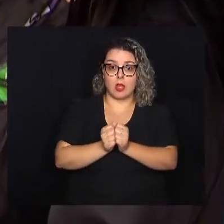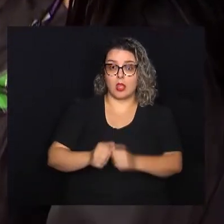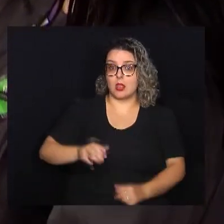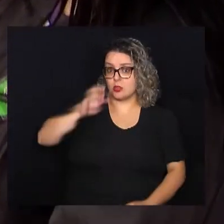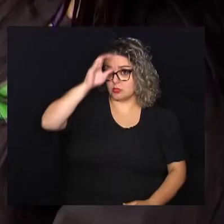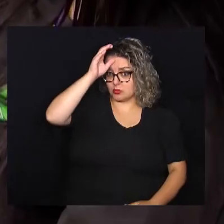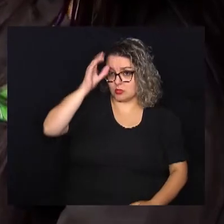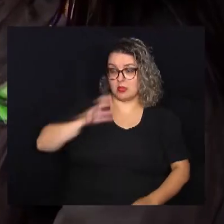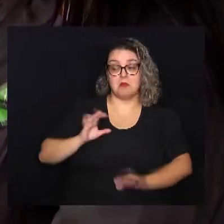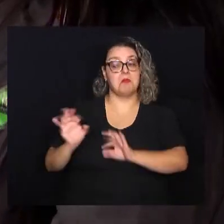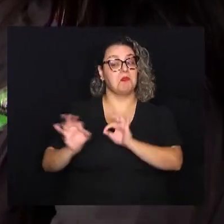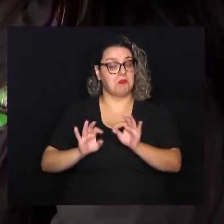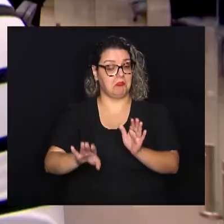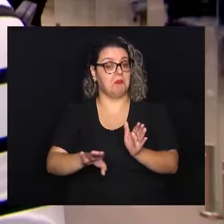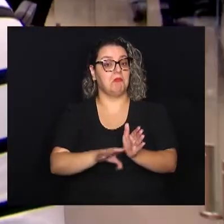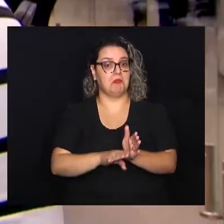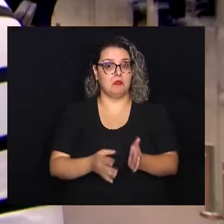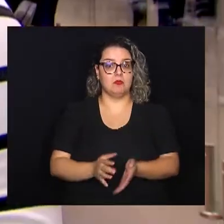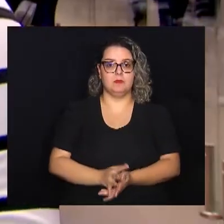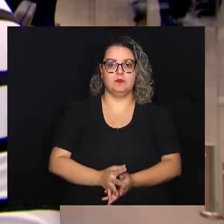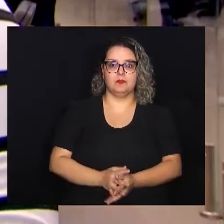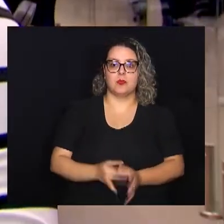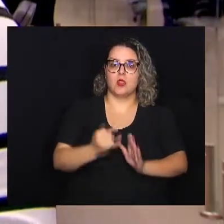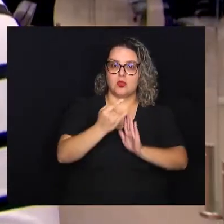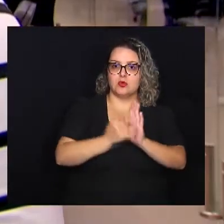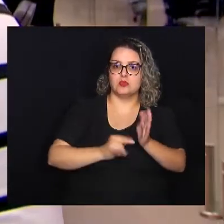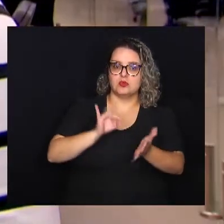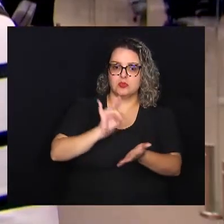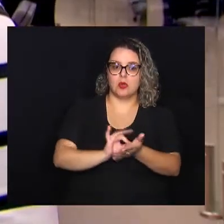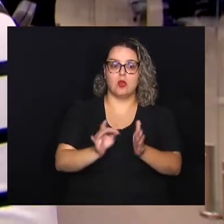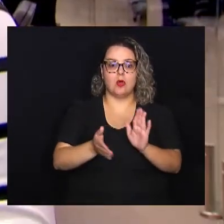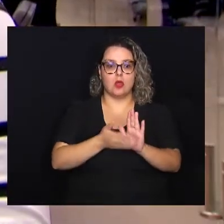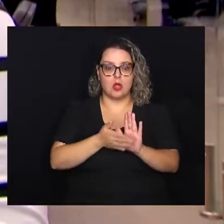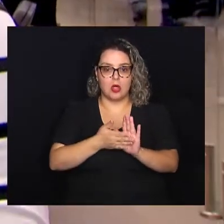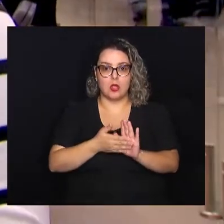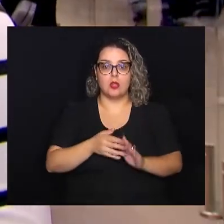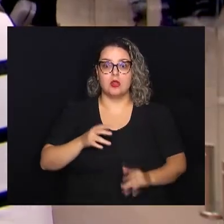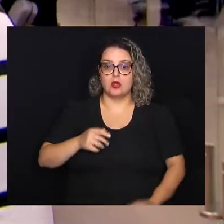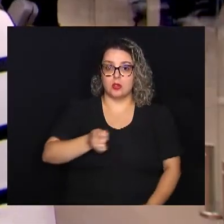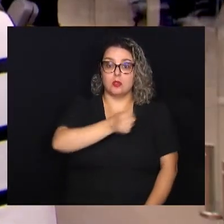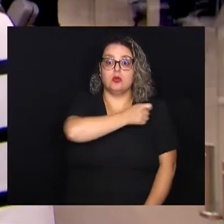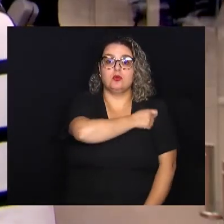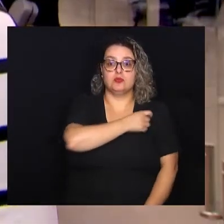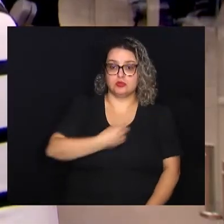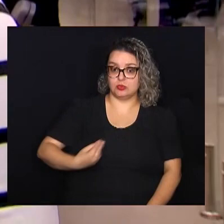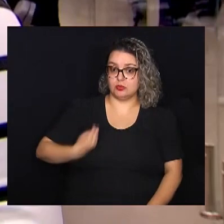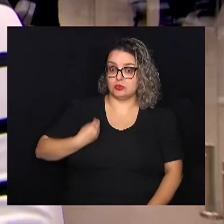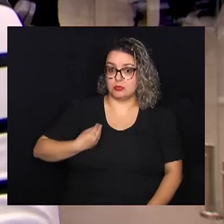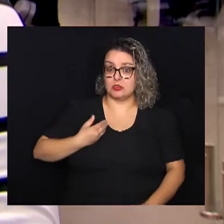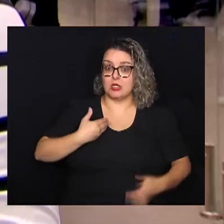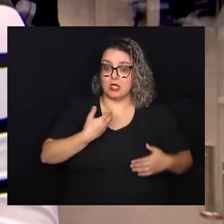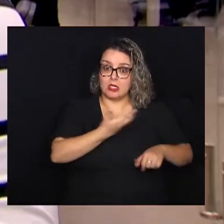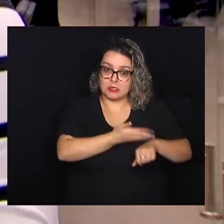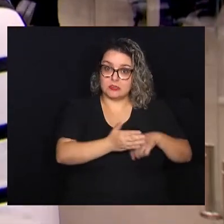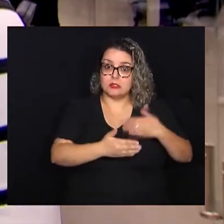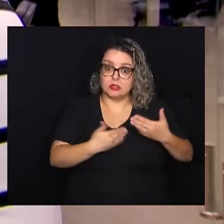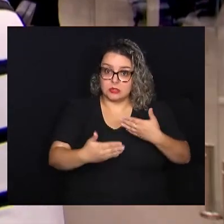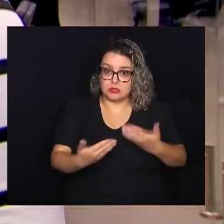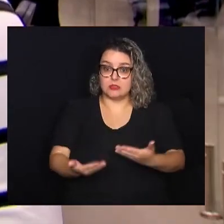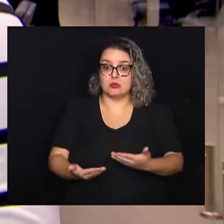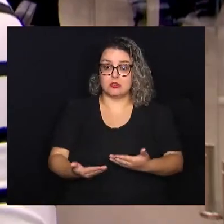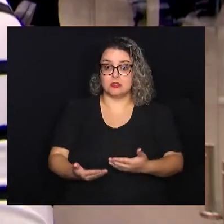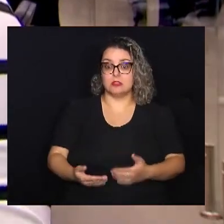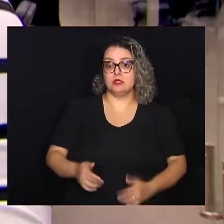vieram muito preparados os documentos oficiais eles propõe que os alunos né vivenciam nessas práticas de